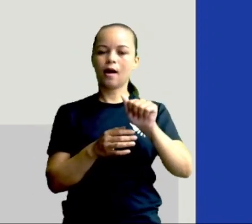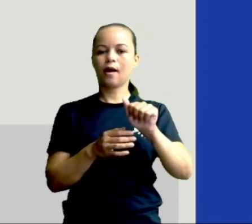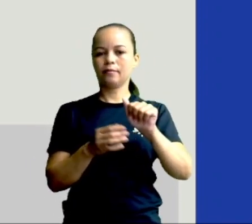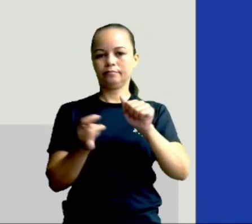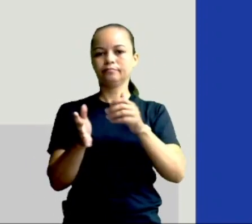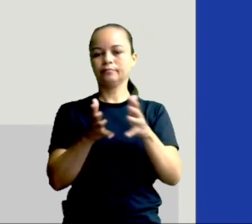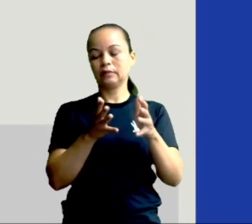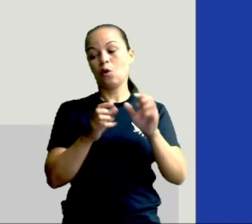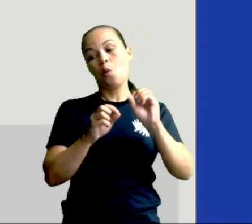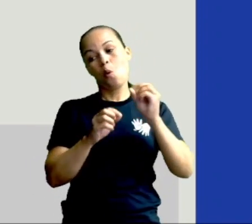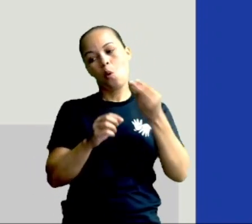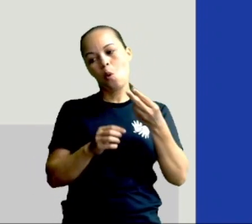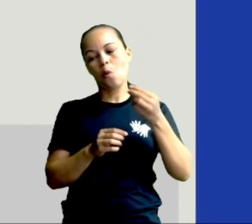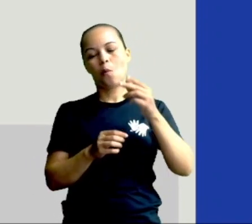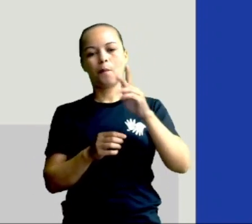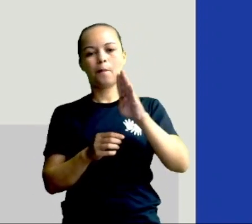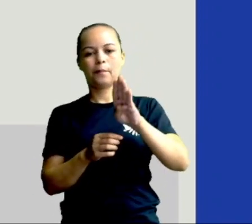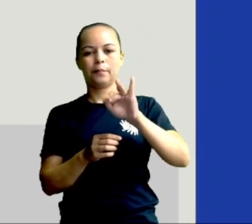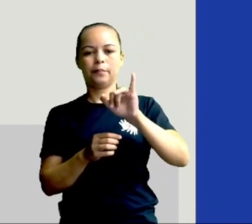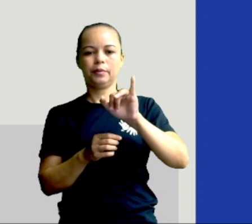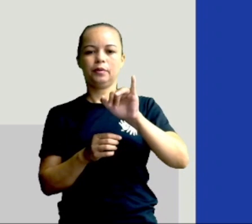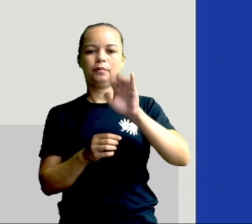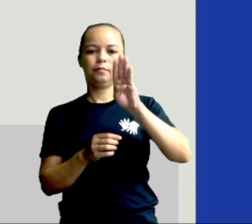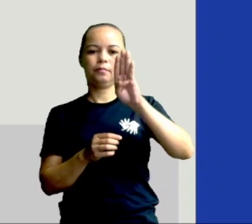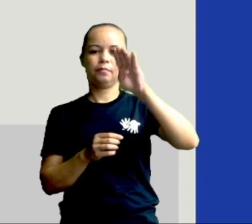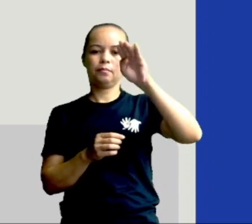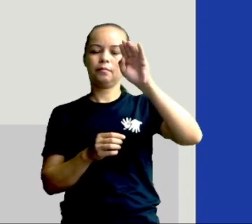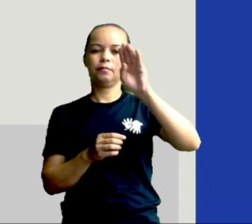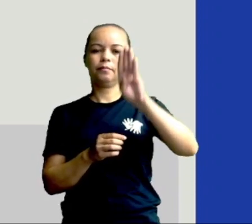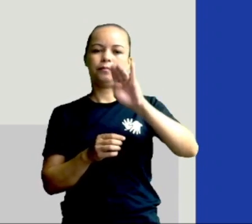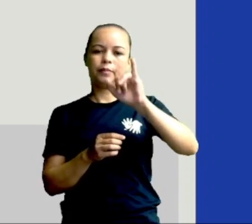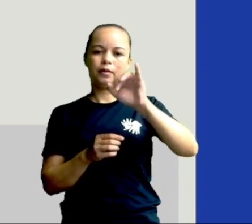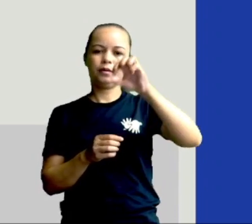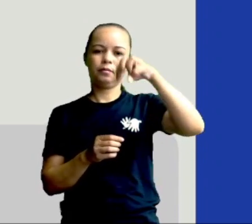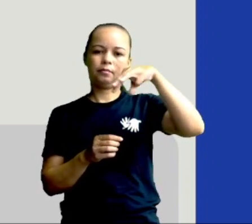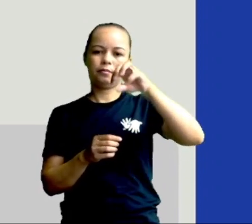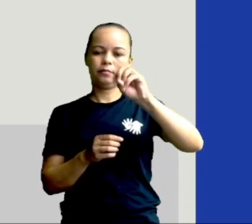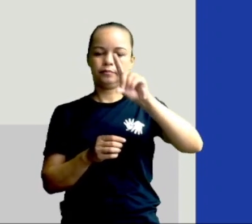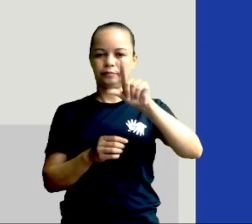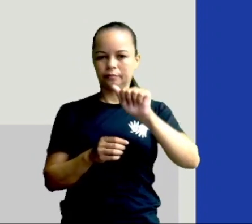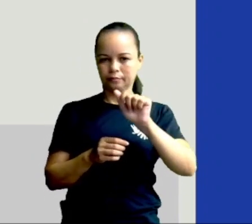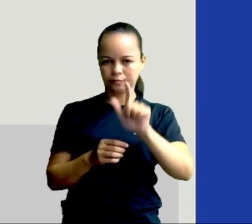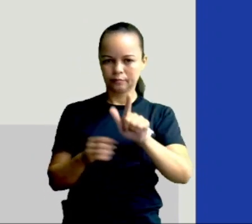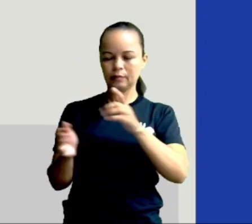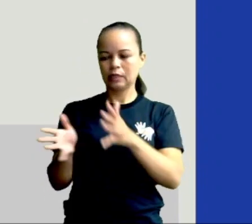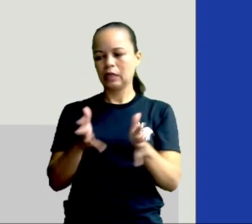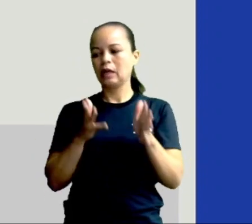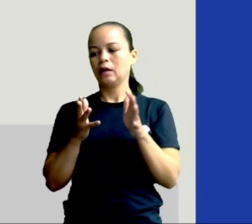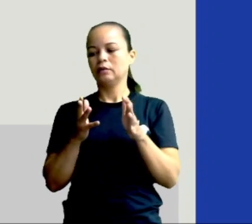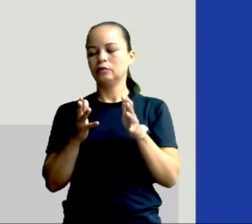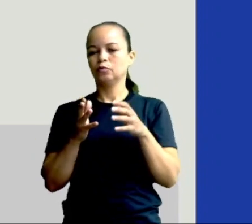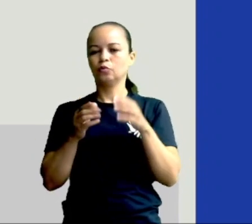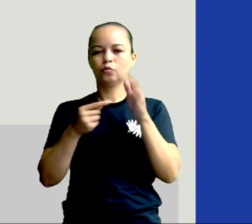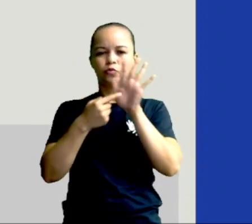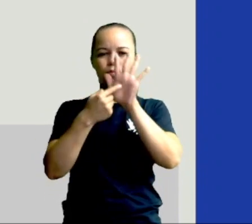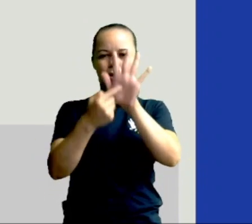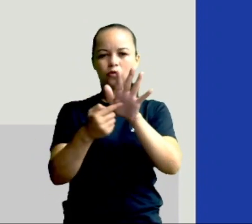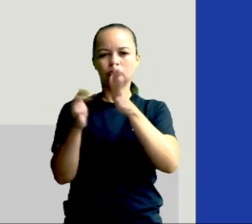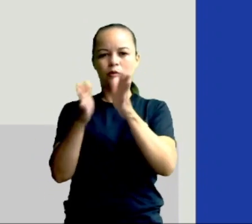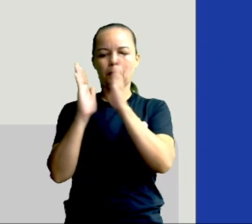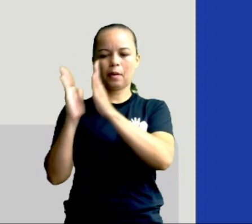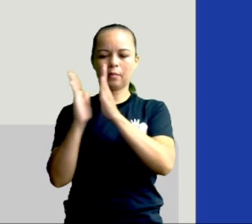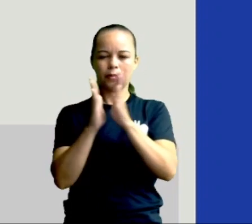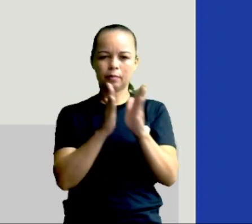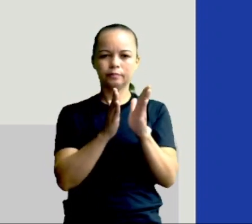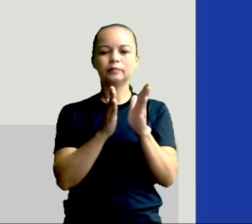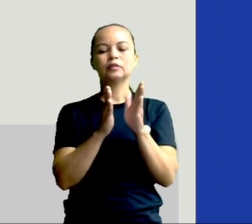porque aparece duas quantidades aí iguais de repetição, tá? Então vamos ver. Nos notificados, se a gente observar, ele já está em ordem. Eu